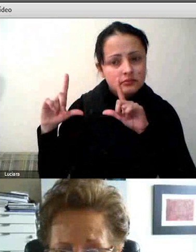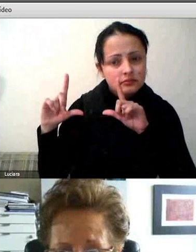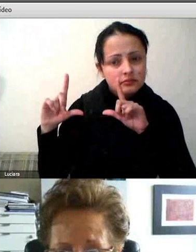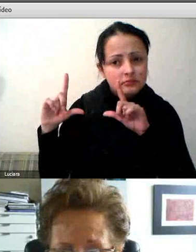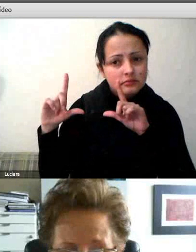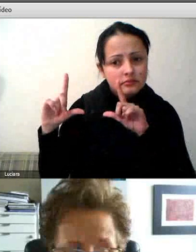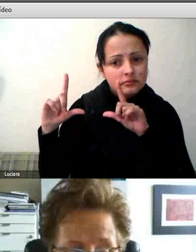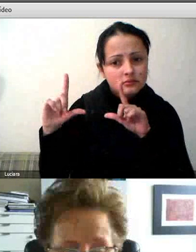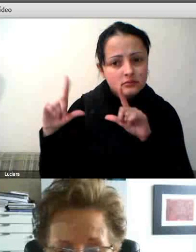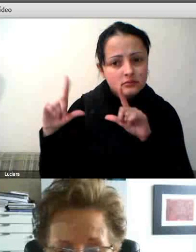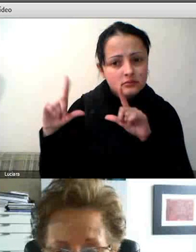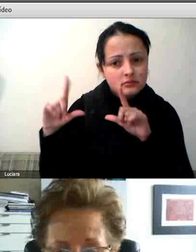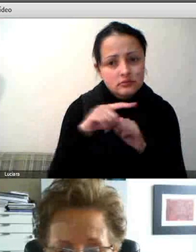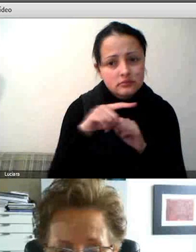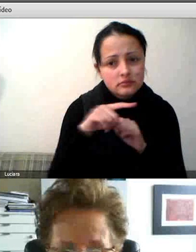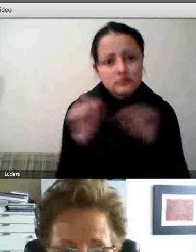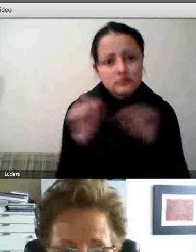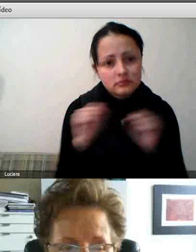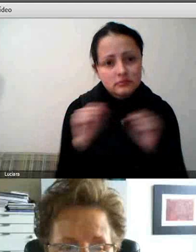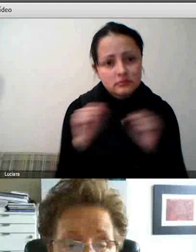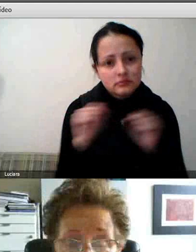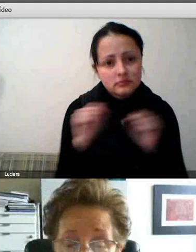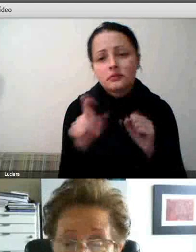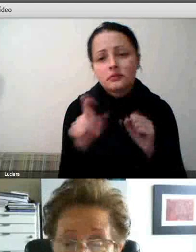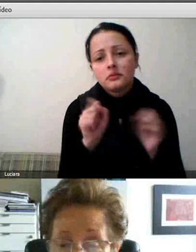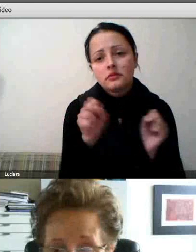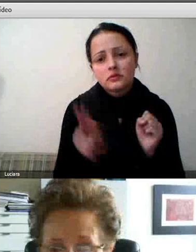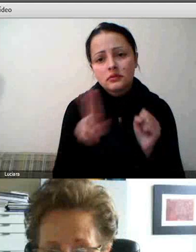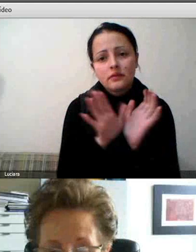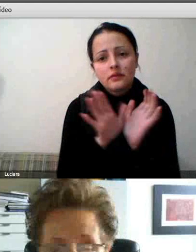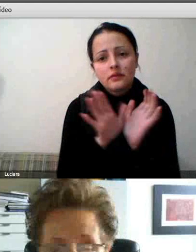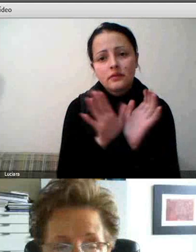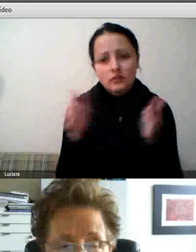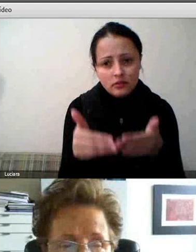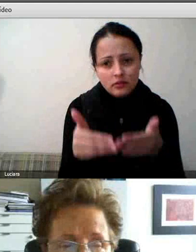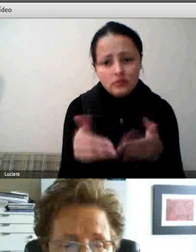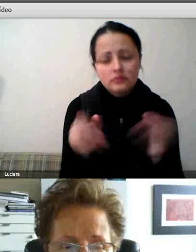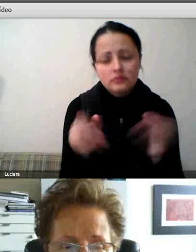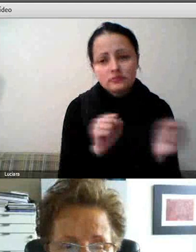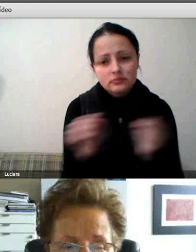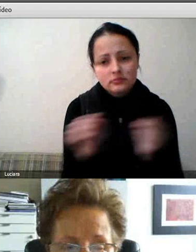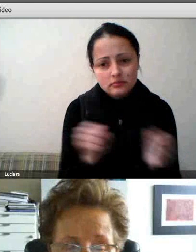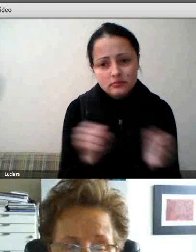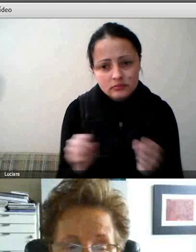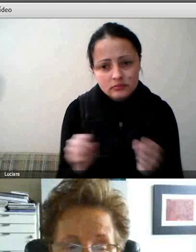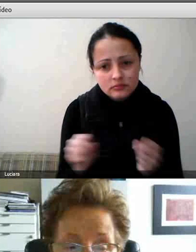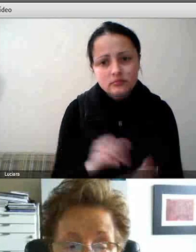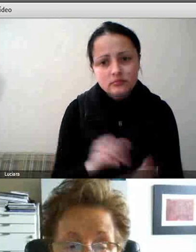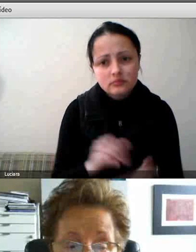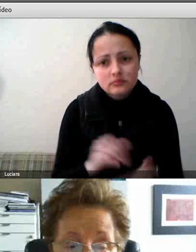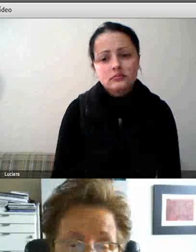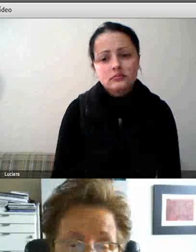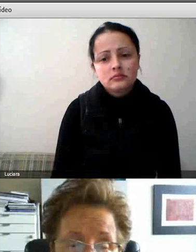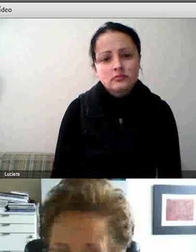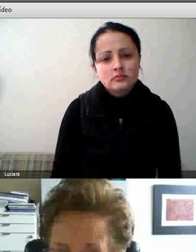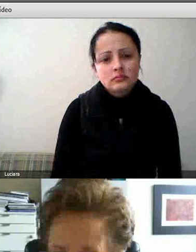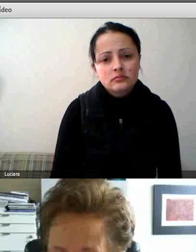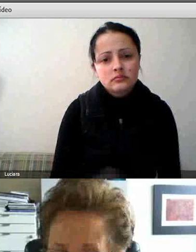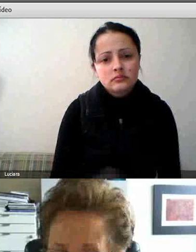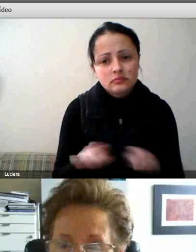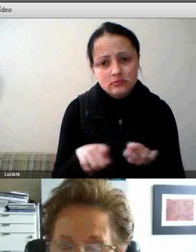passo inicial e fundamental. Antes de encerrar, eu queria só mostrar para vocês. Aqui não dá para